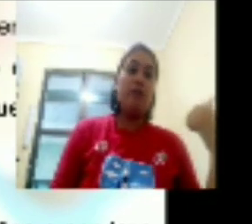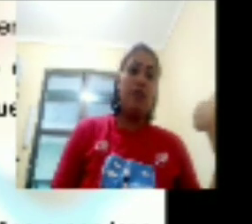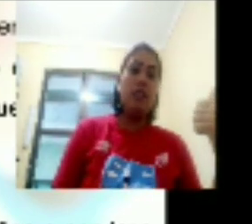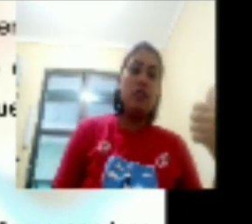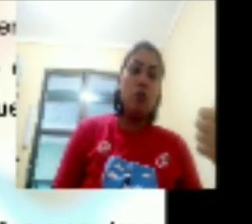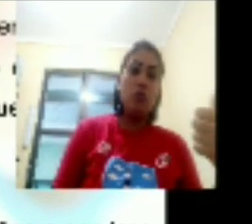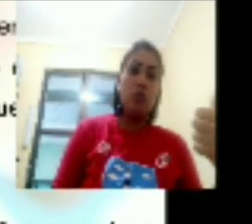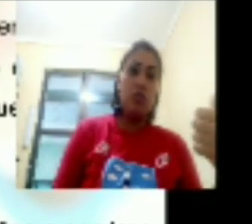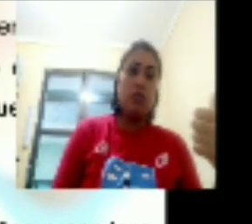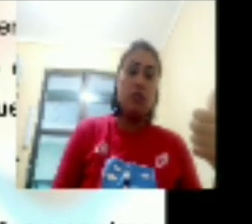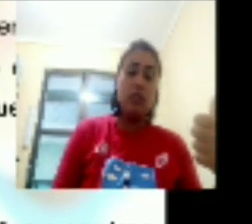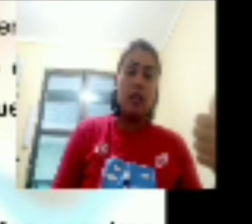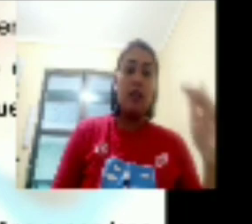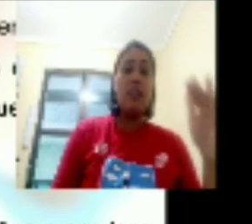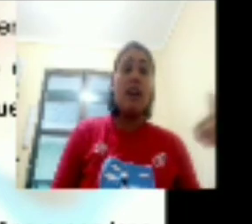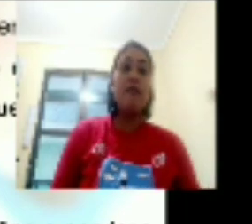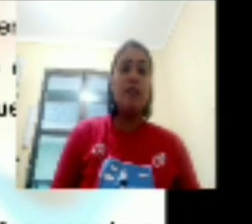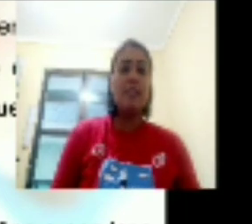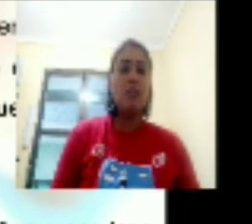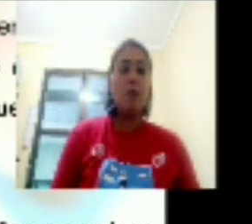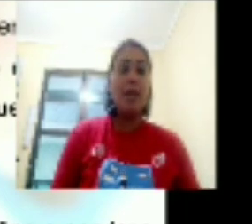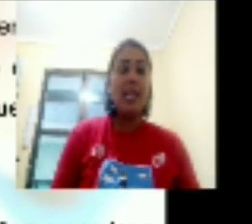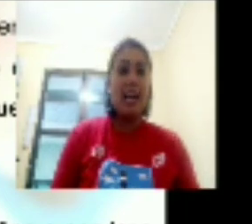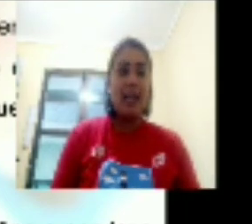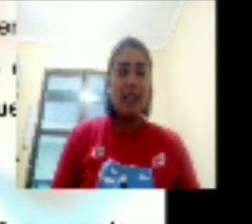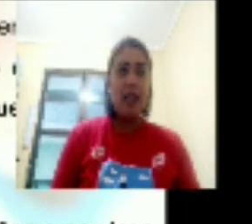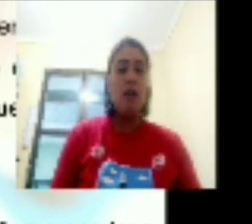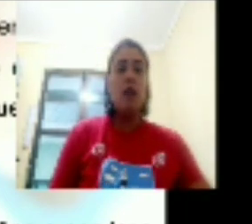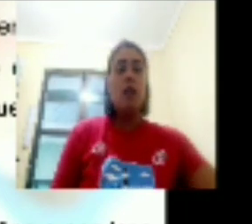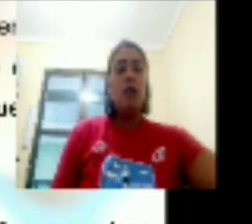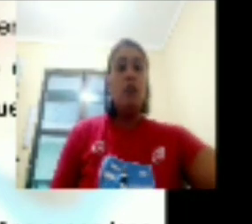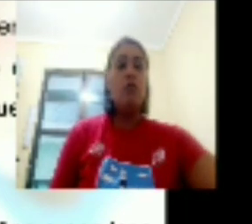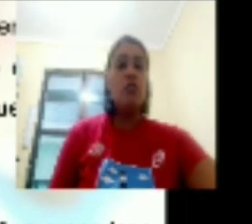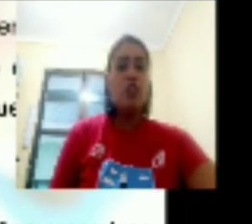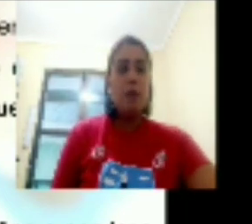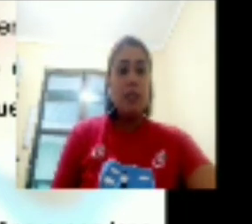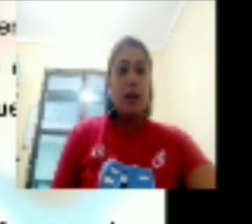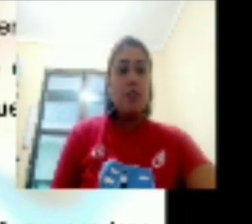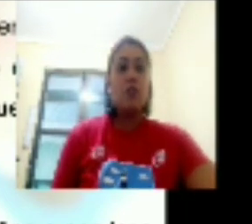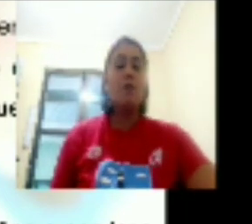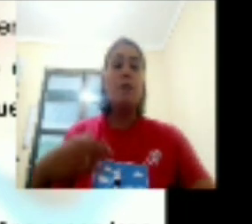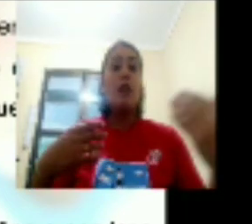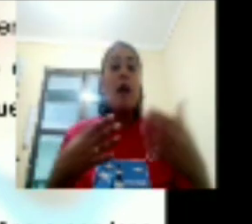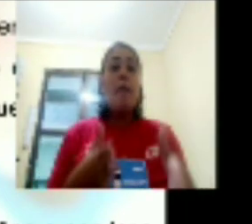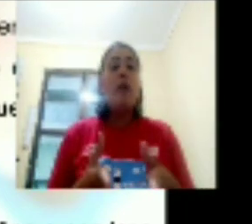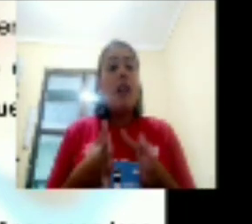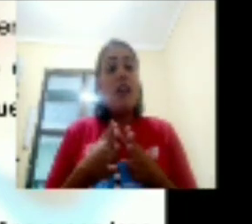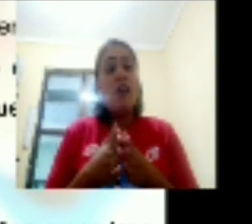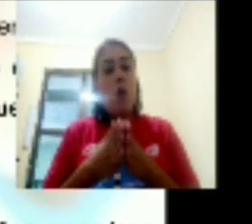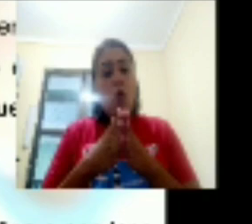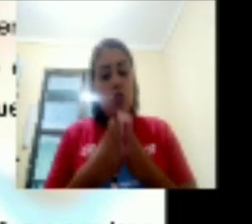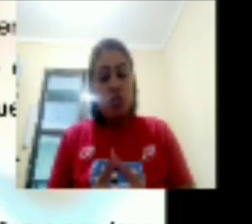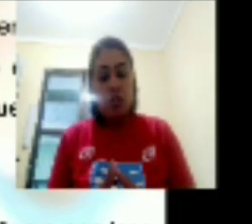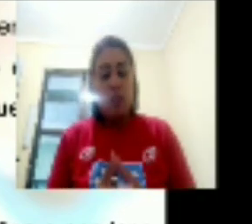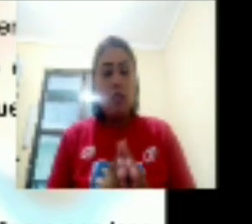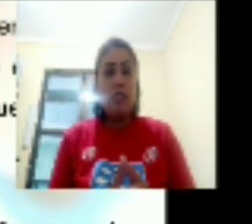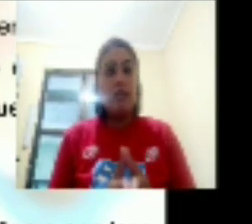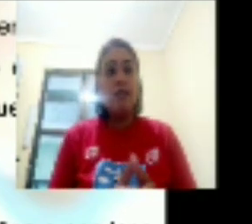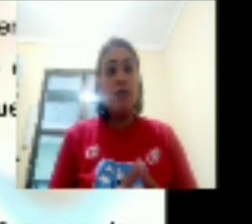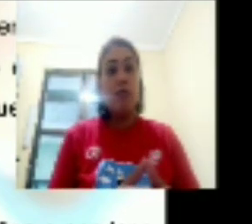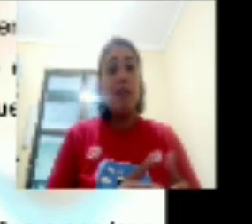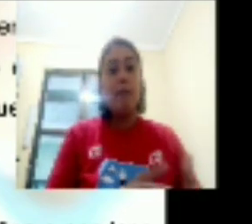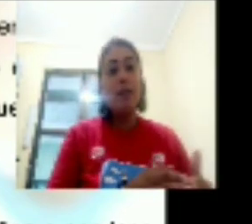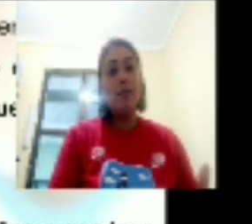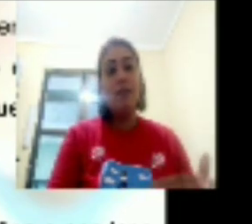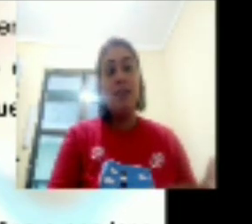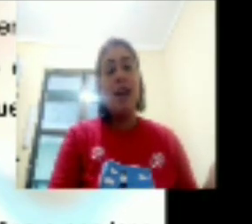gente evita surto de dengue e evita a sobrecarga nos hospitais. Por que que hoje está